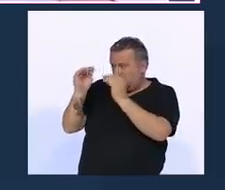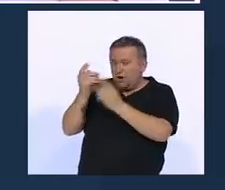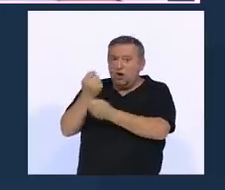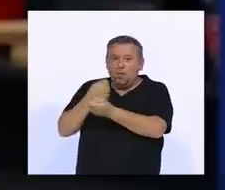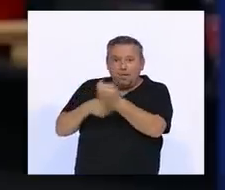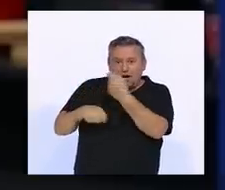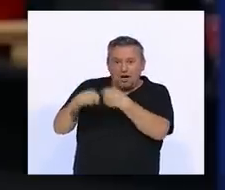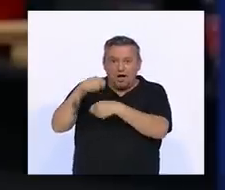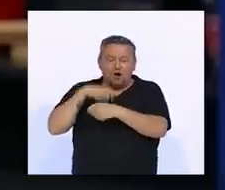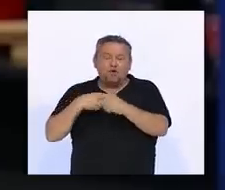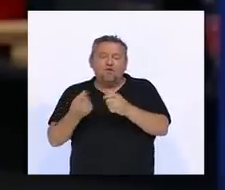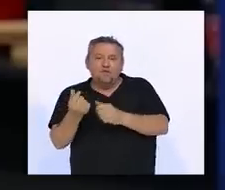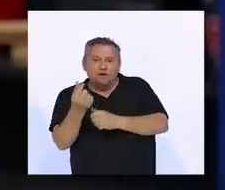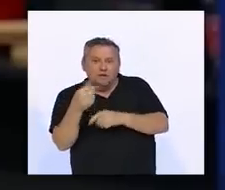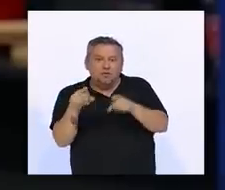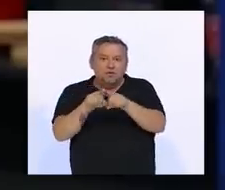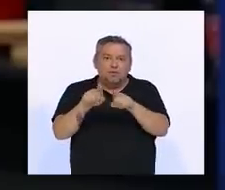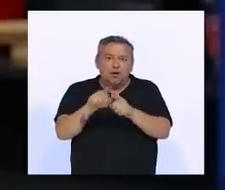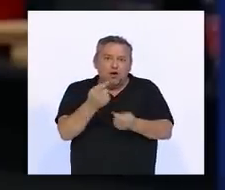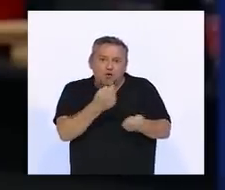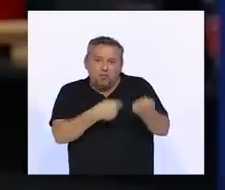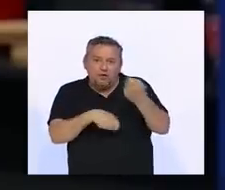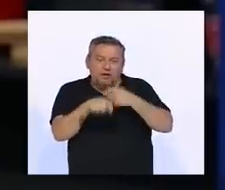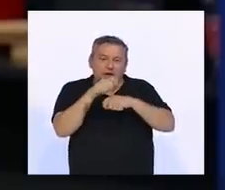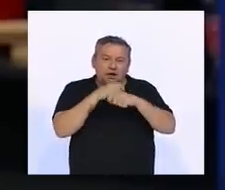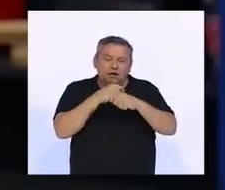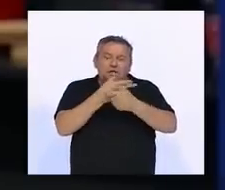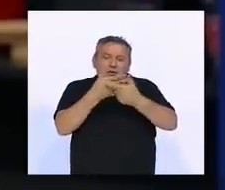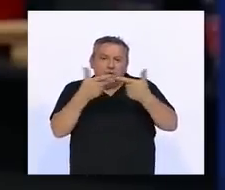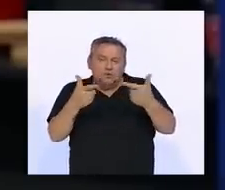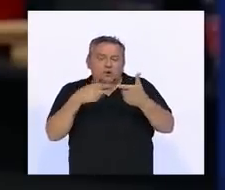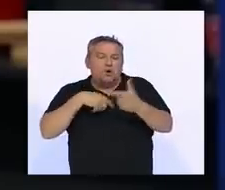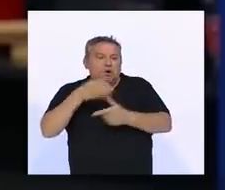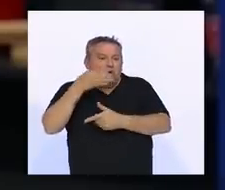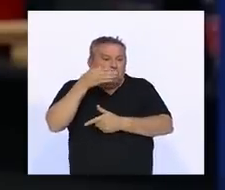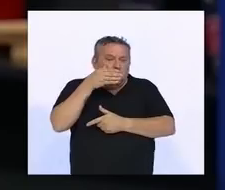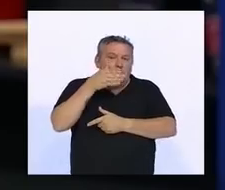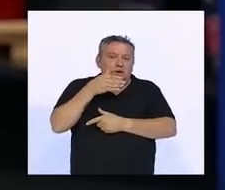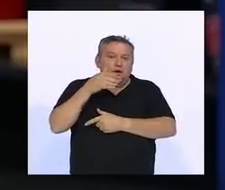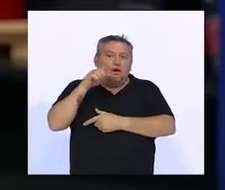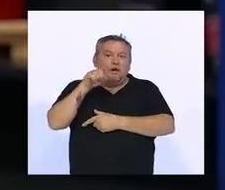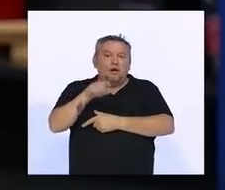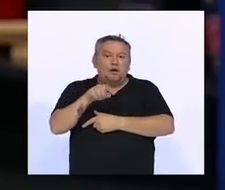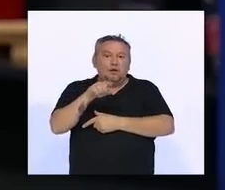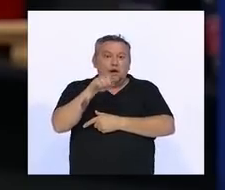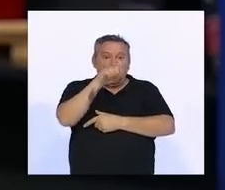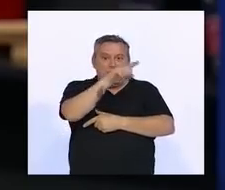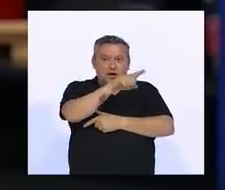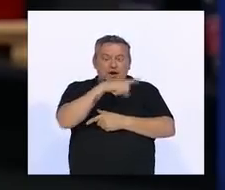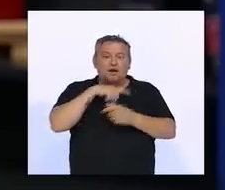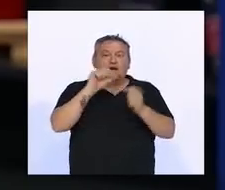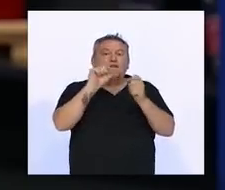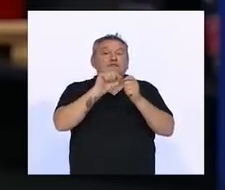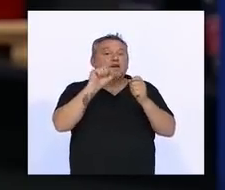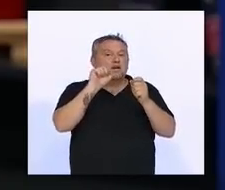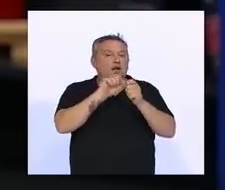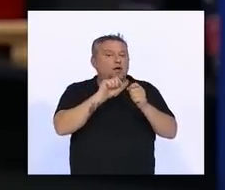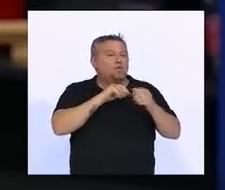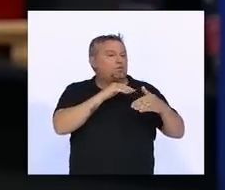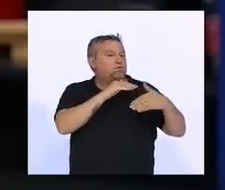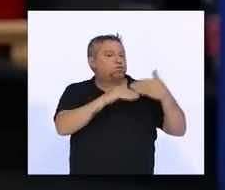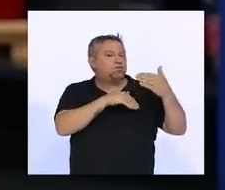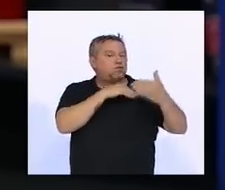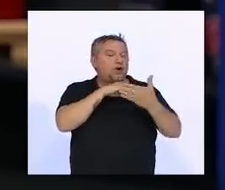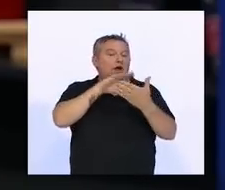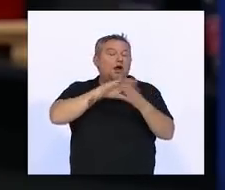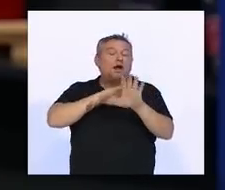mercado, o mercado financeiro, o mercado das aplicações, da especulação, isso foram eles que construíram essa